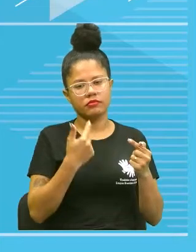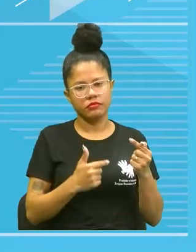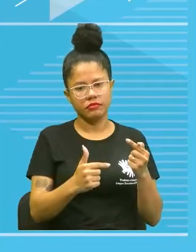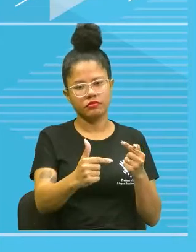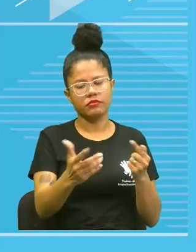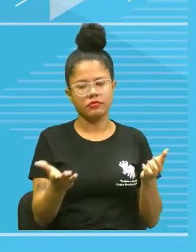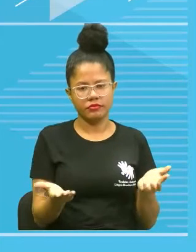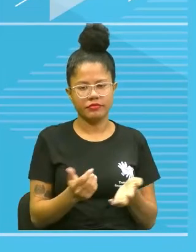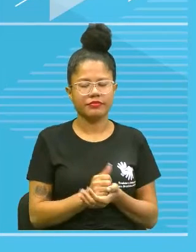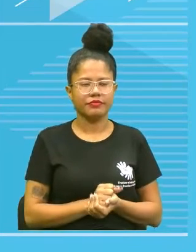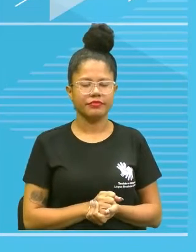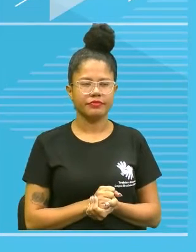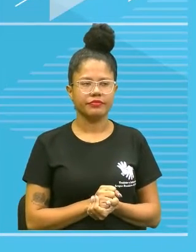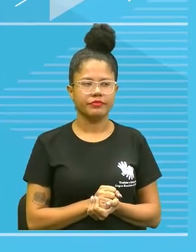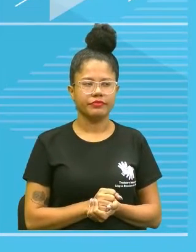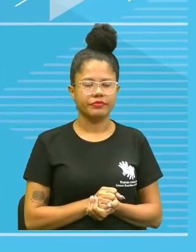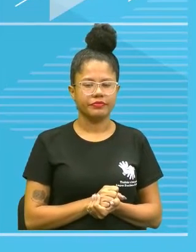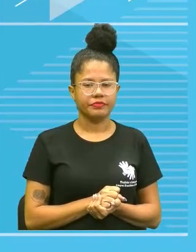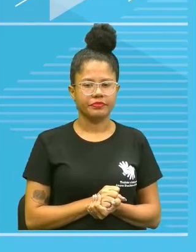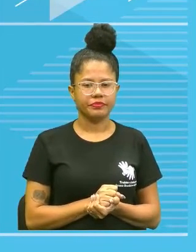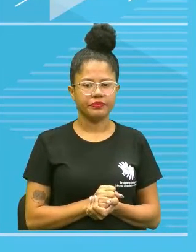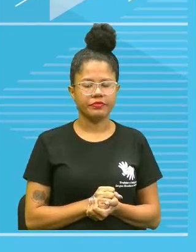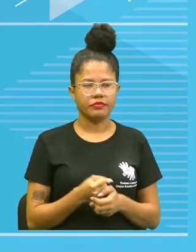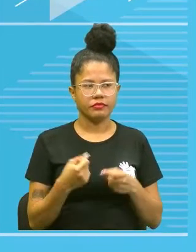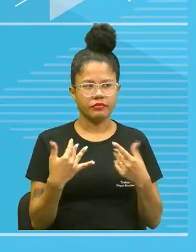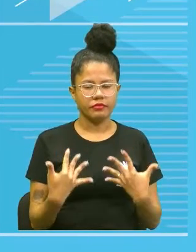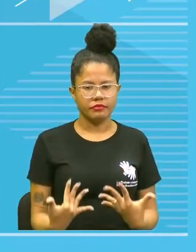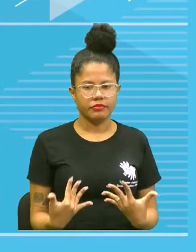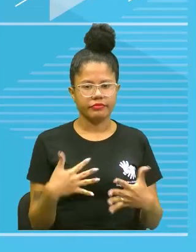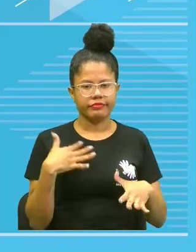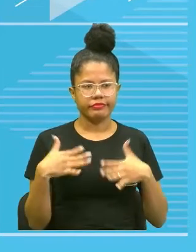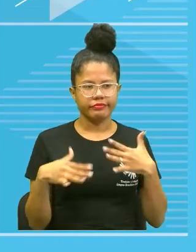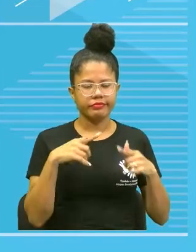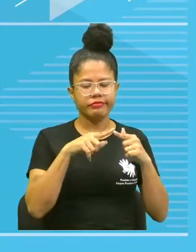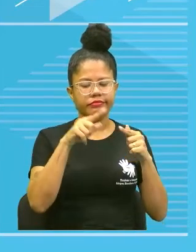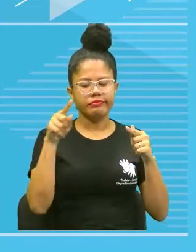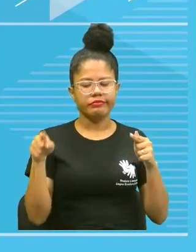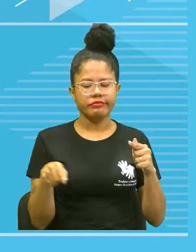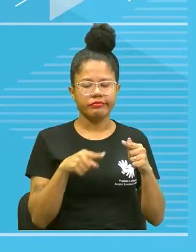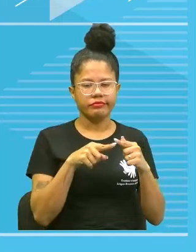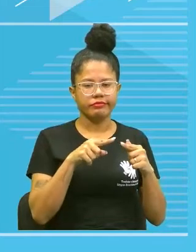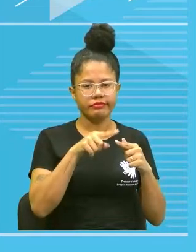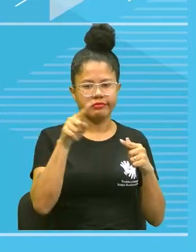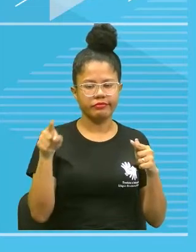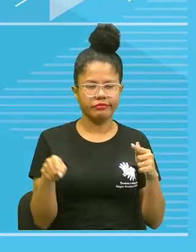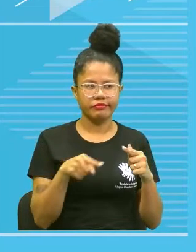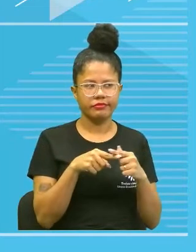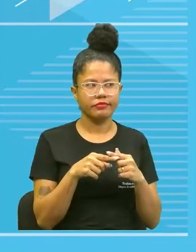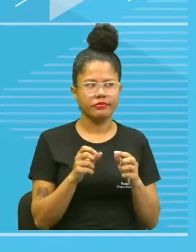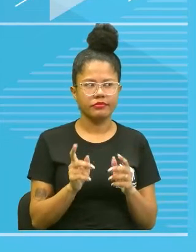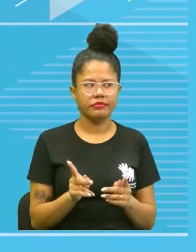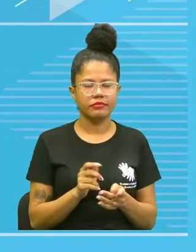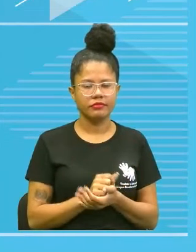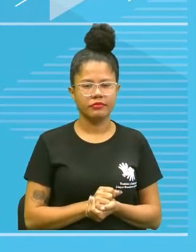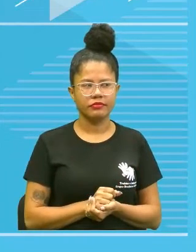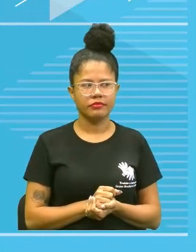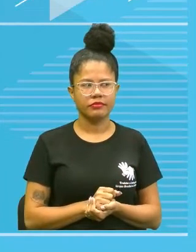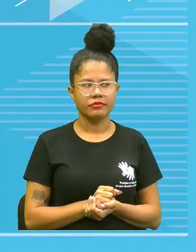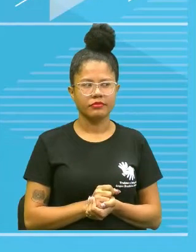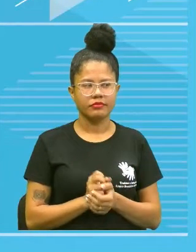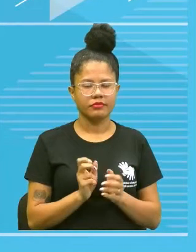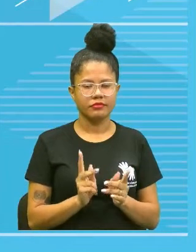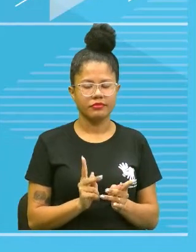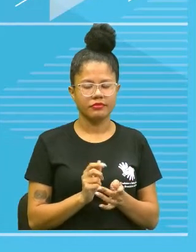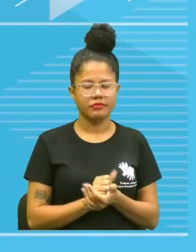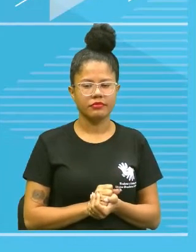tá bom? Não se esqueça que aqui eu estou falando de movimentos cíclicos. Não se esqueça que aqui eu estou falando de movimentos cíclicos.